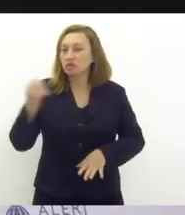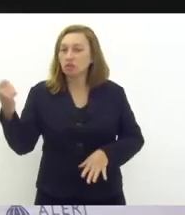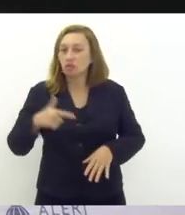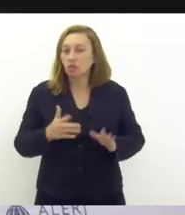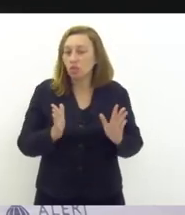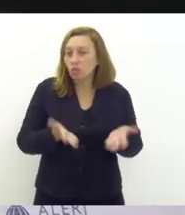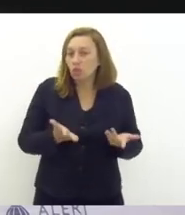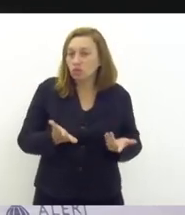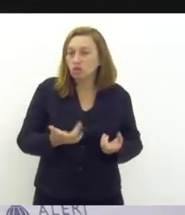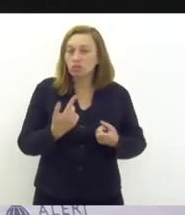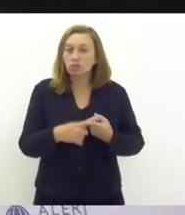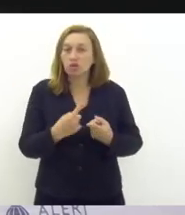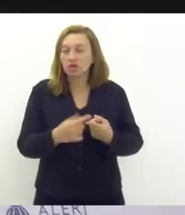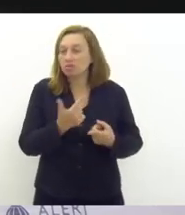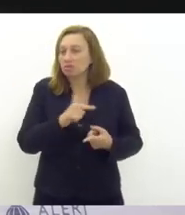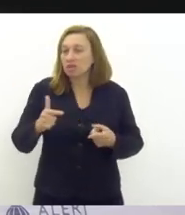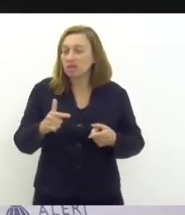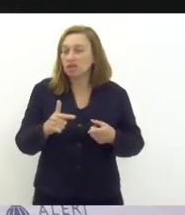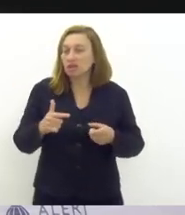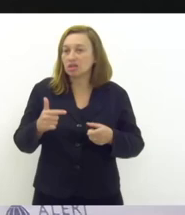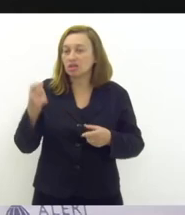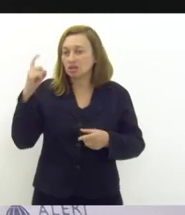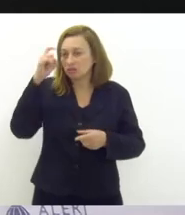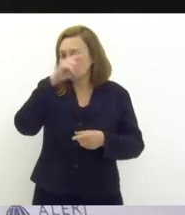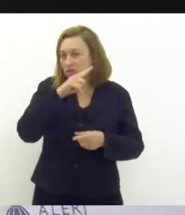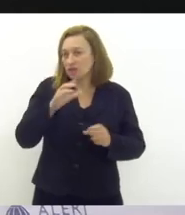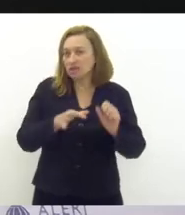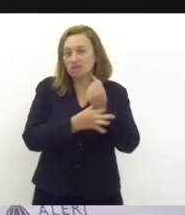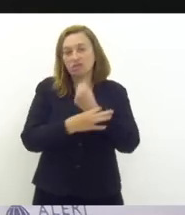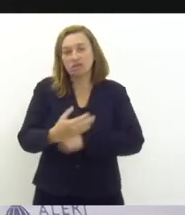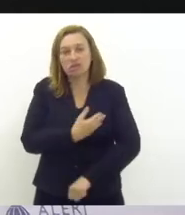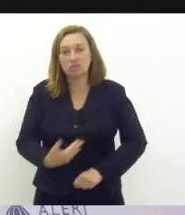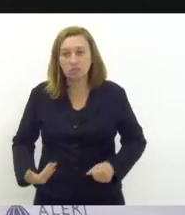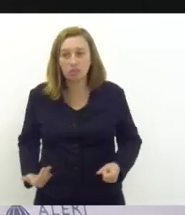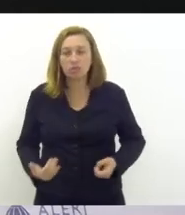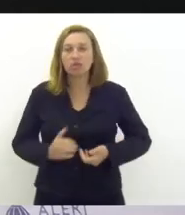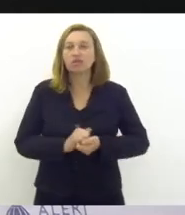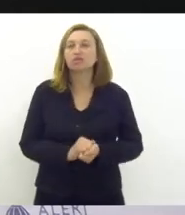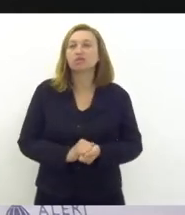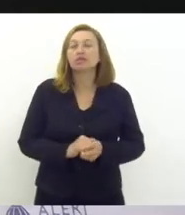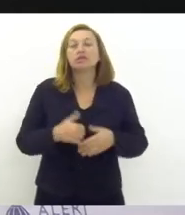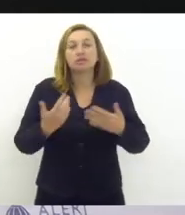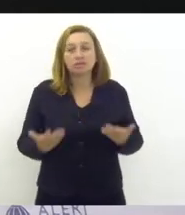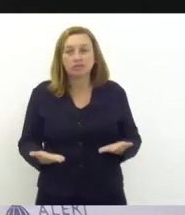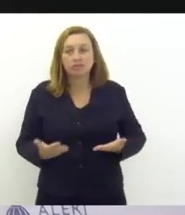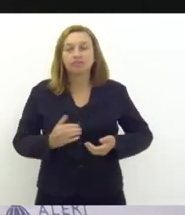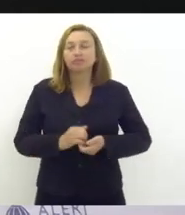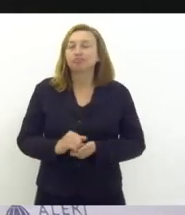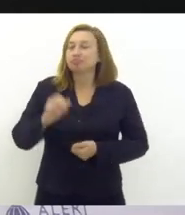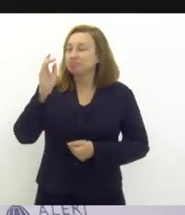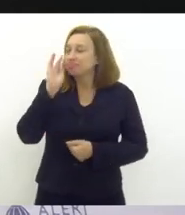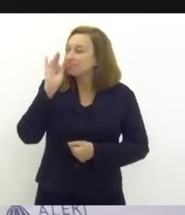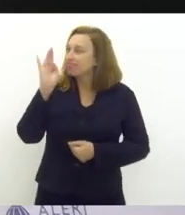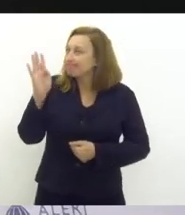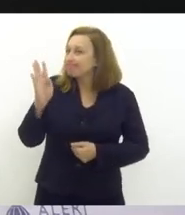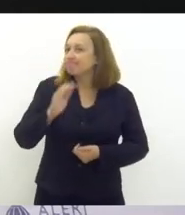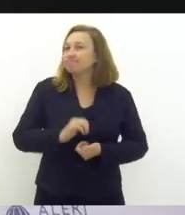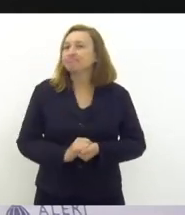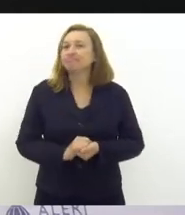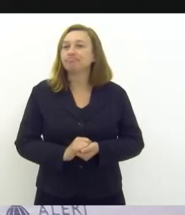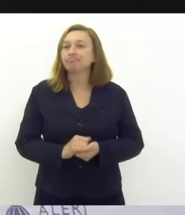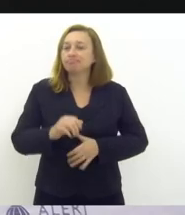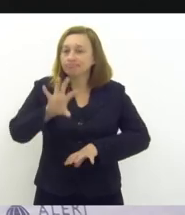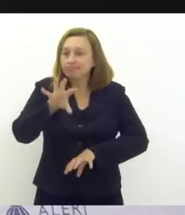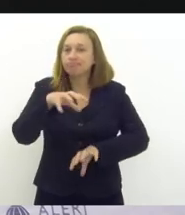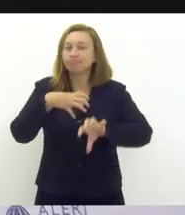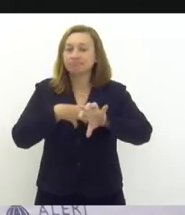não não existia tantos obstáculos a segurança pública a realizar a segurança pública Então eu fico imaginando eh me coloco no